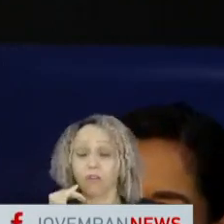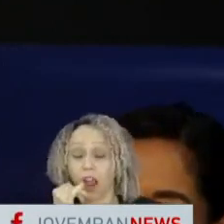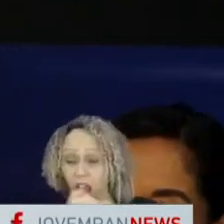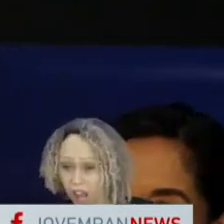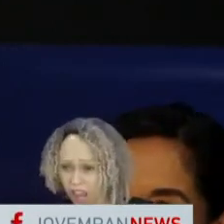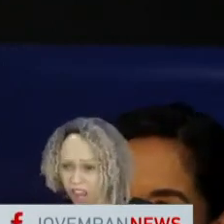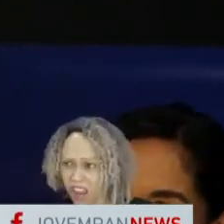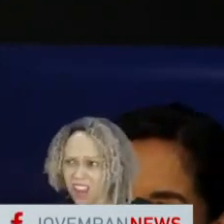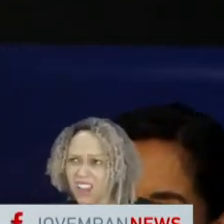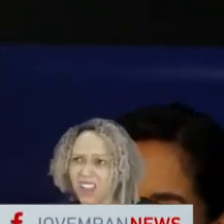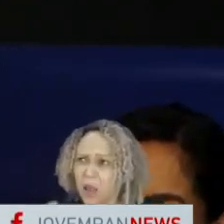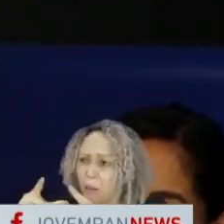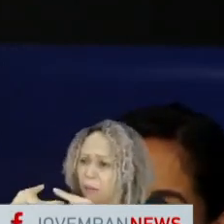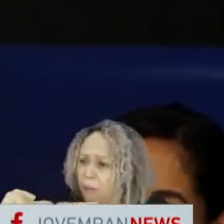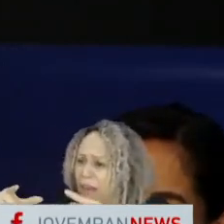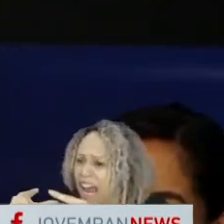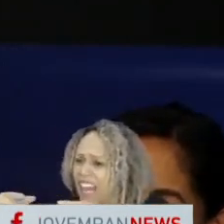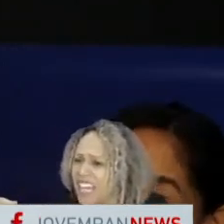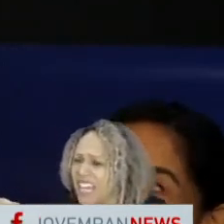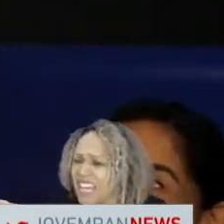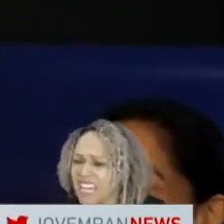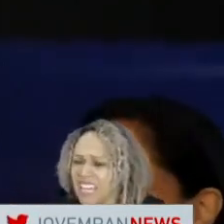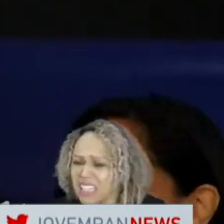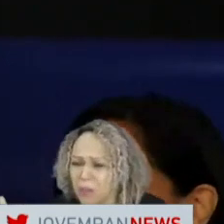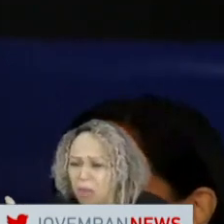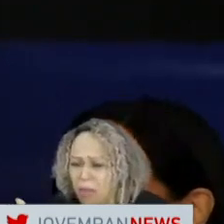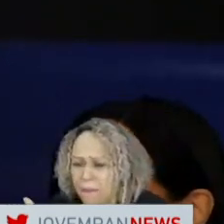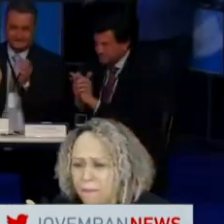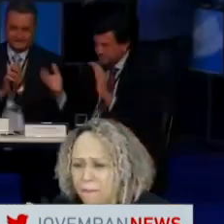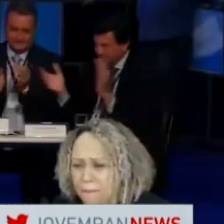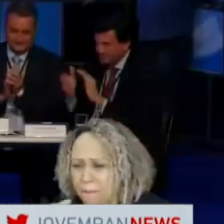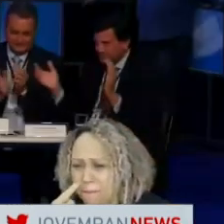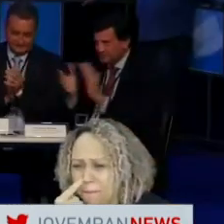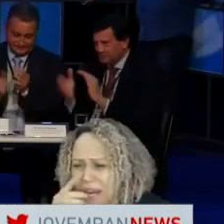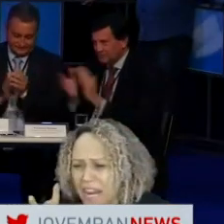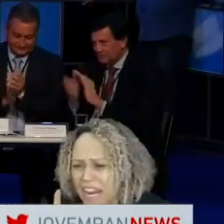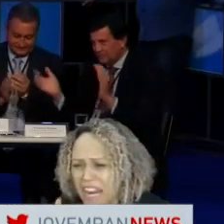brasileiro como nessa fase do seu governo. Obrigado a todos.